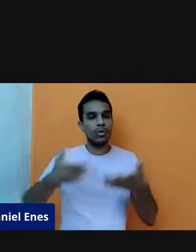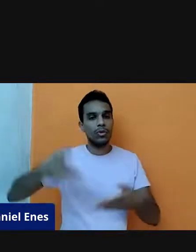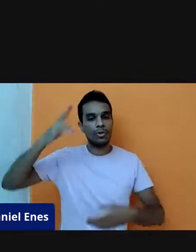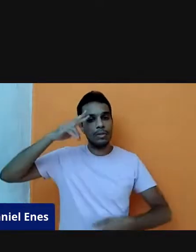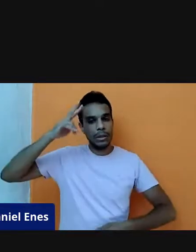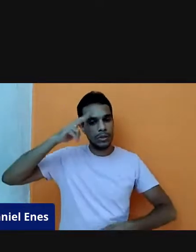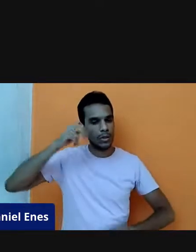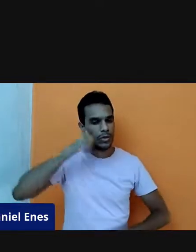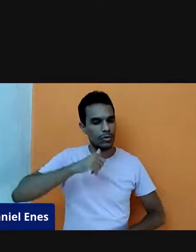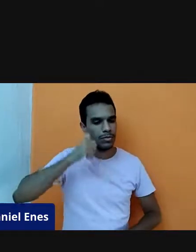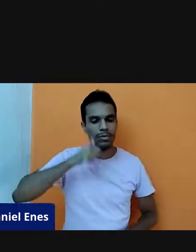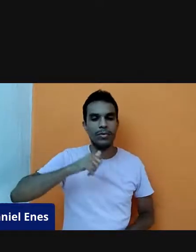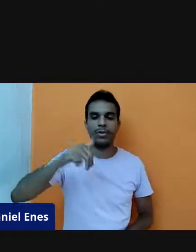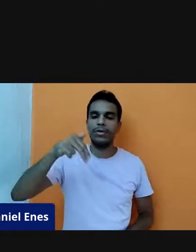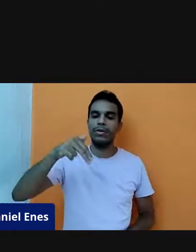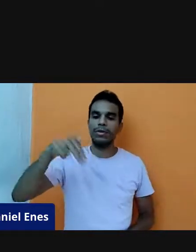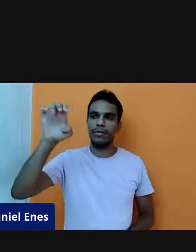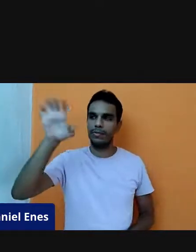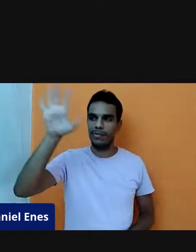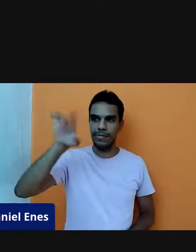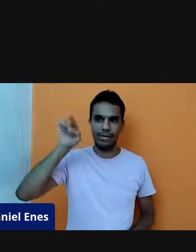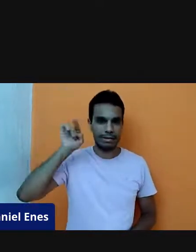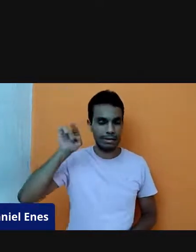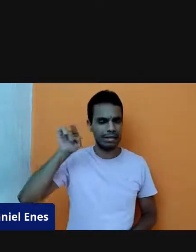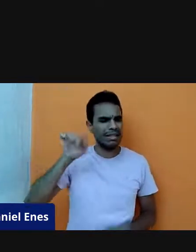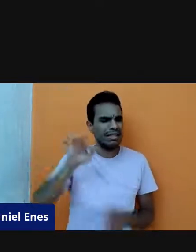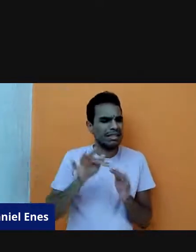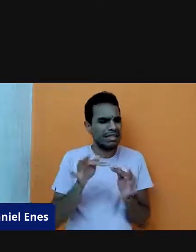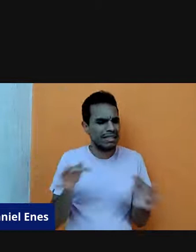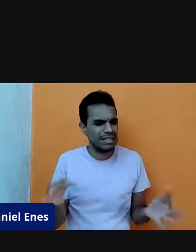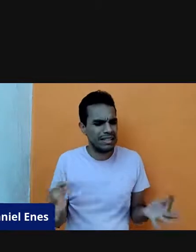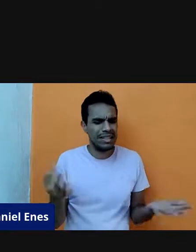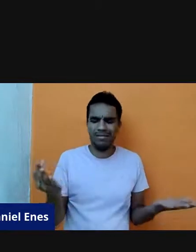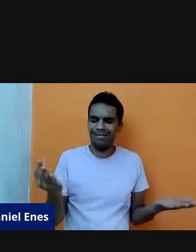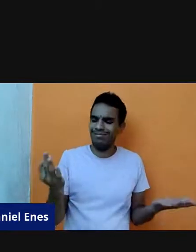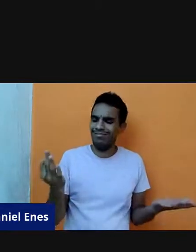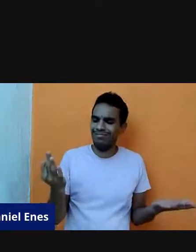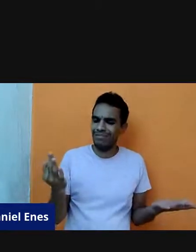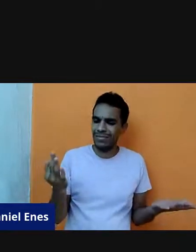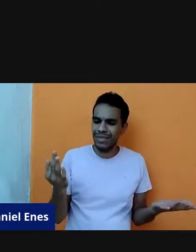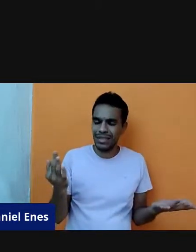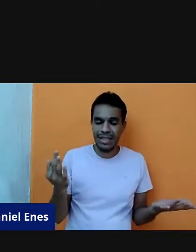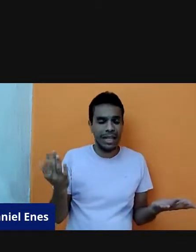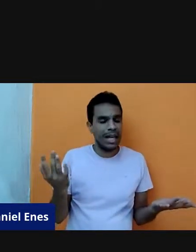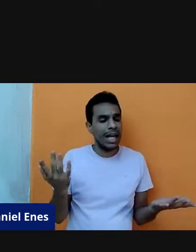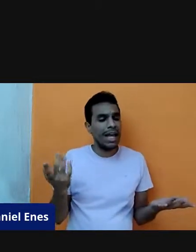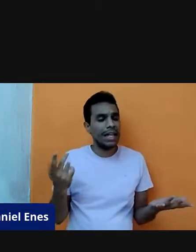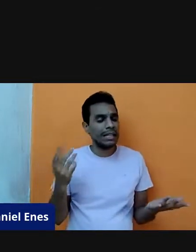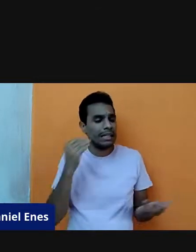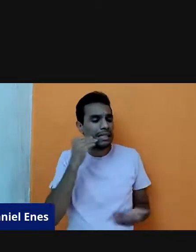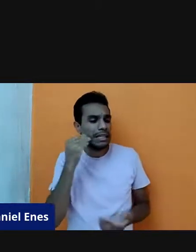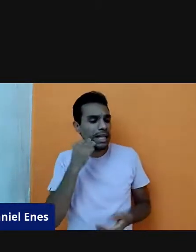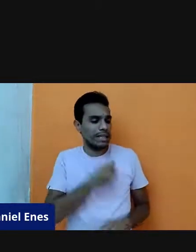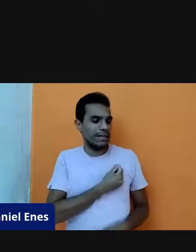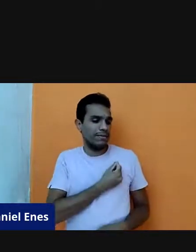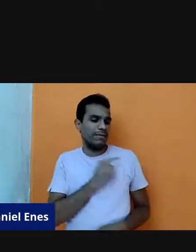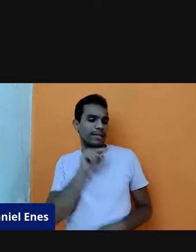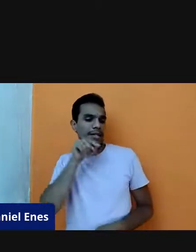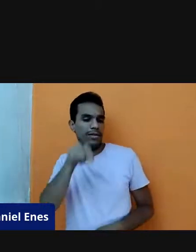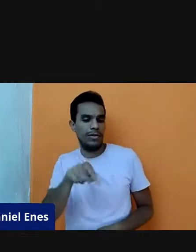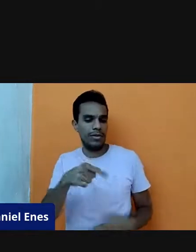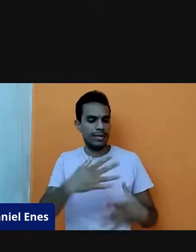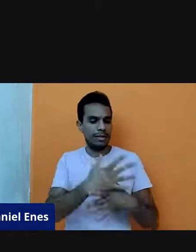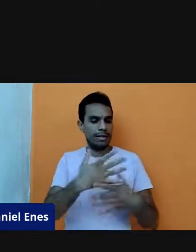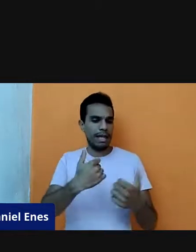moça nordestina, muito simples, muito ingênua, que tenta a vida na cidade grande. Né? Mais